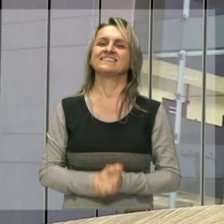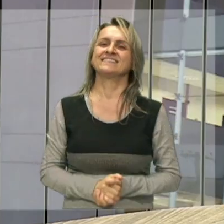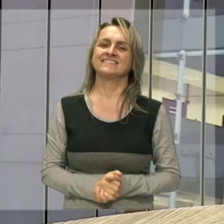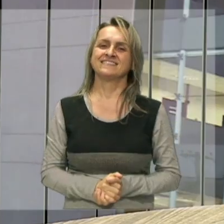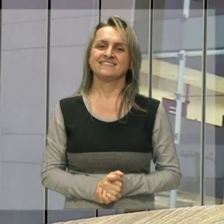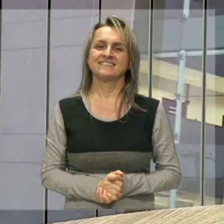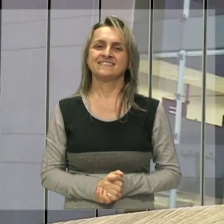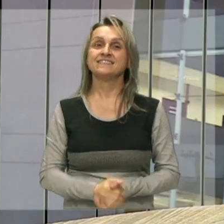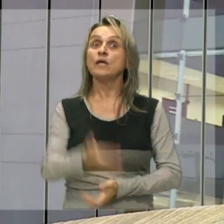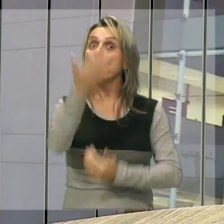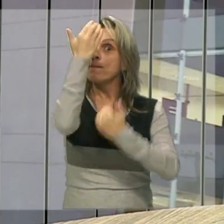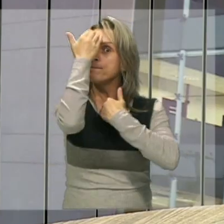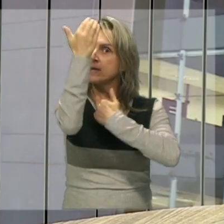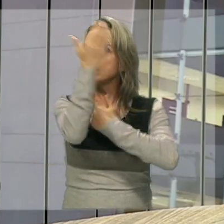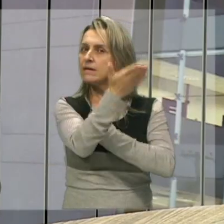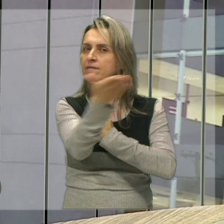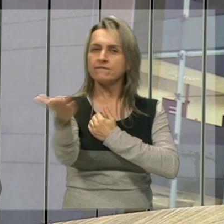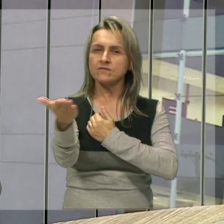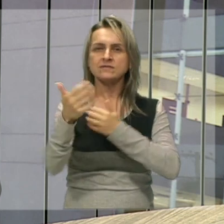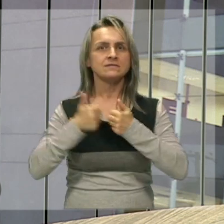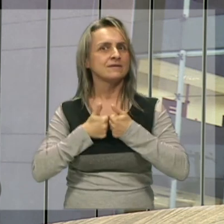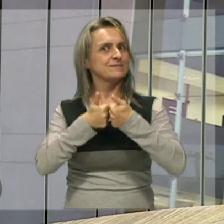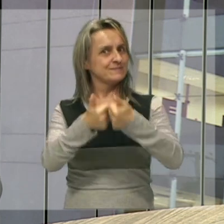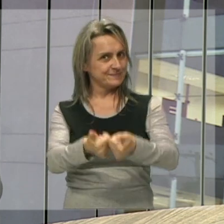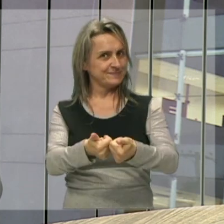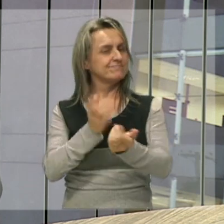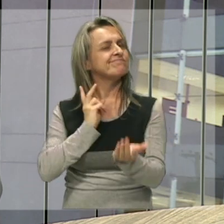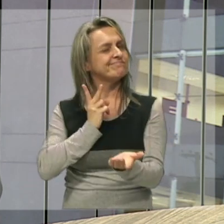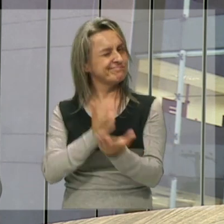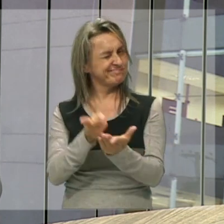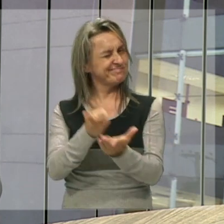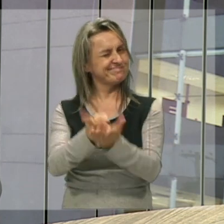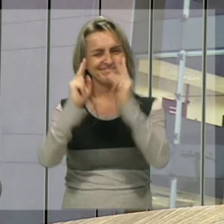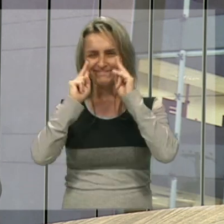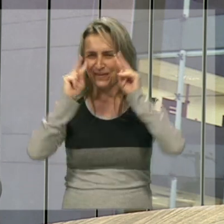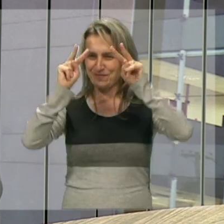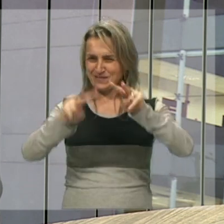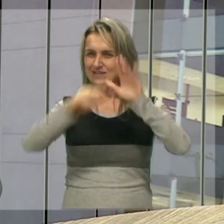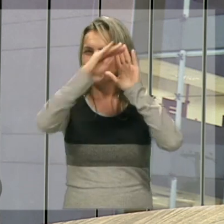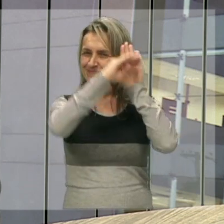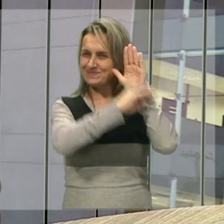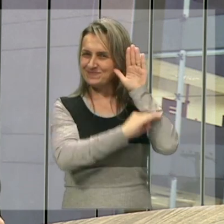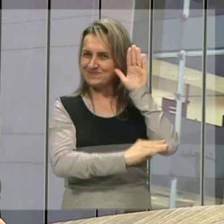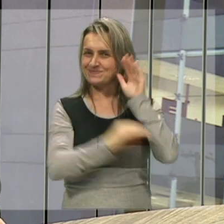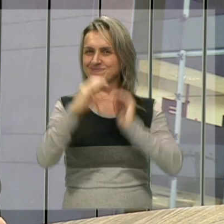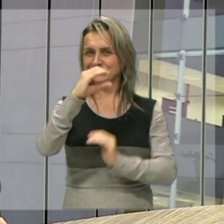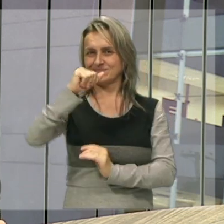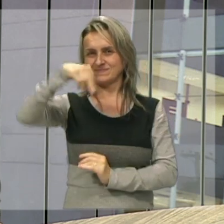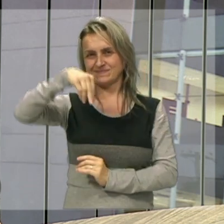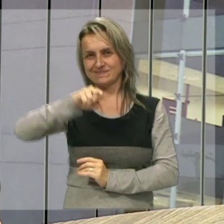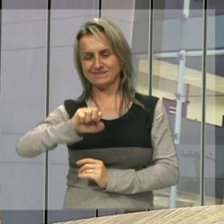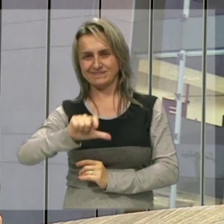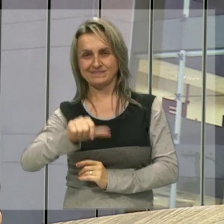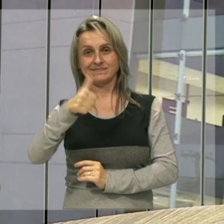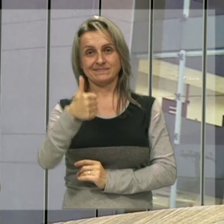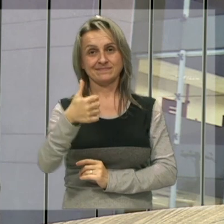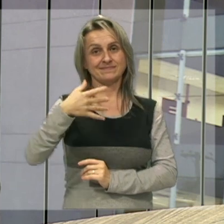E muito obrigada a você também que nos acompanha. Continue vendo a nossa programação pelo canal 14 da NET e